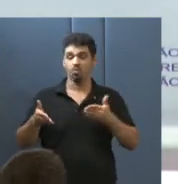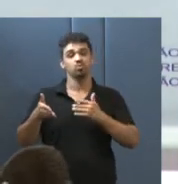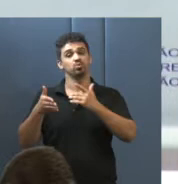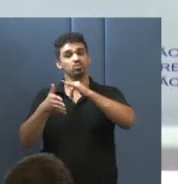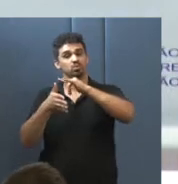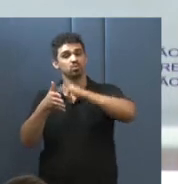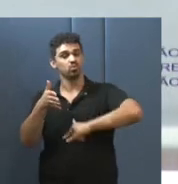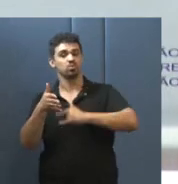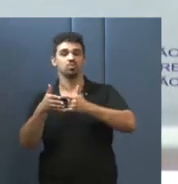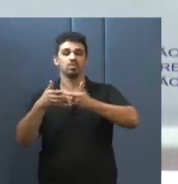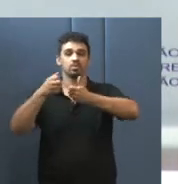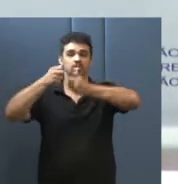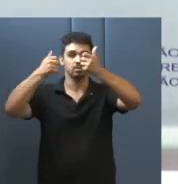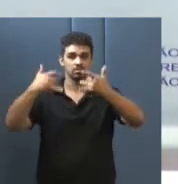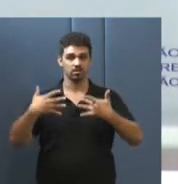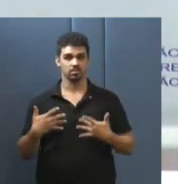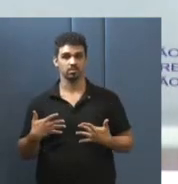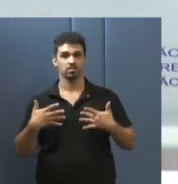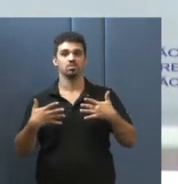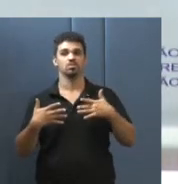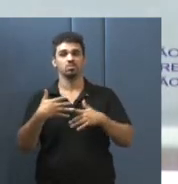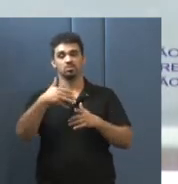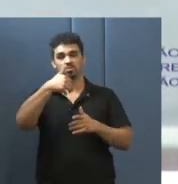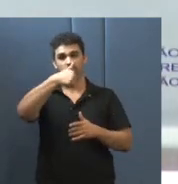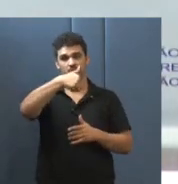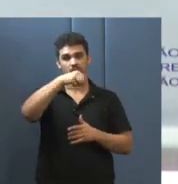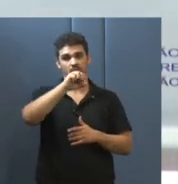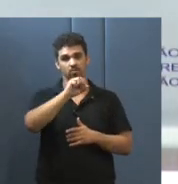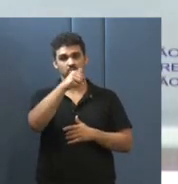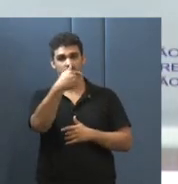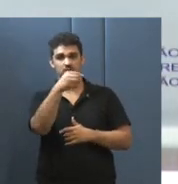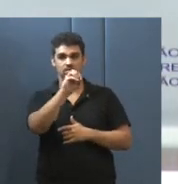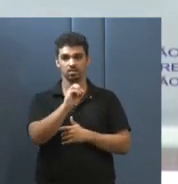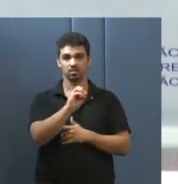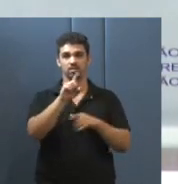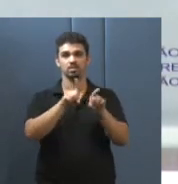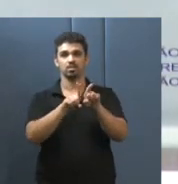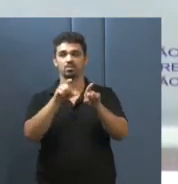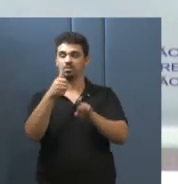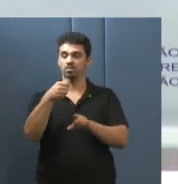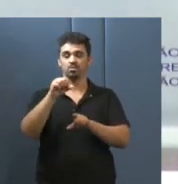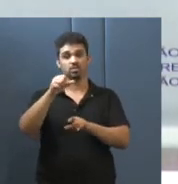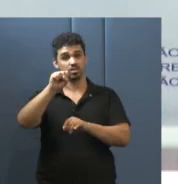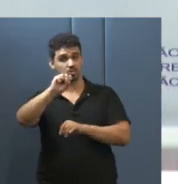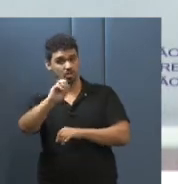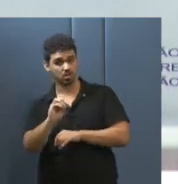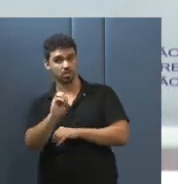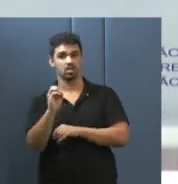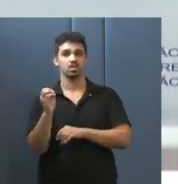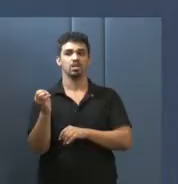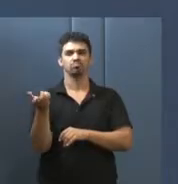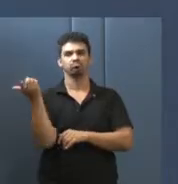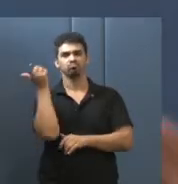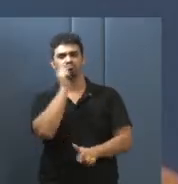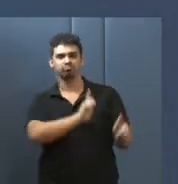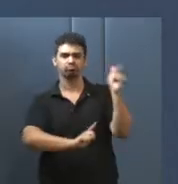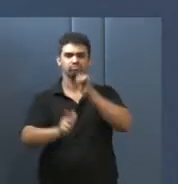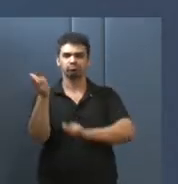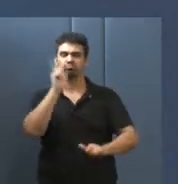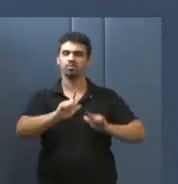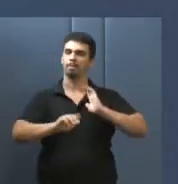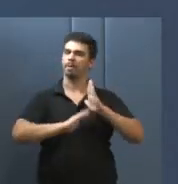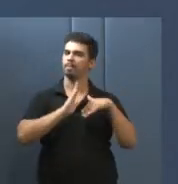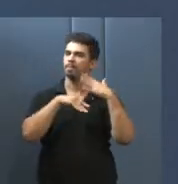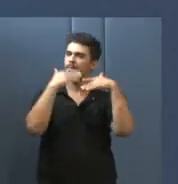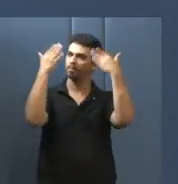formado no fim da década de 70 e início da década de 80, um dos mais relevantes que a gente tem, conseguimos até certo sucesso na solução desses